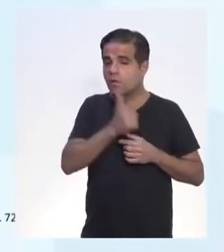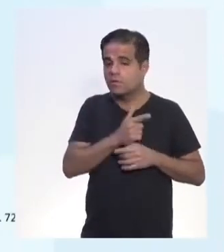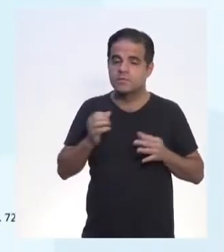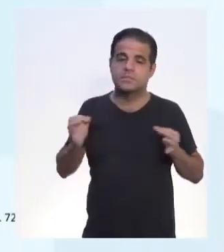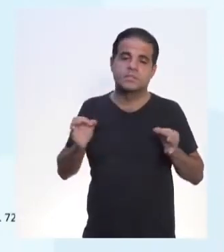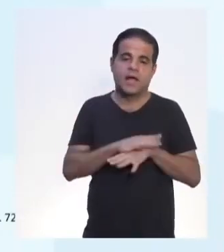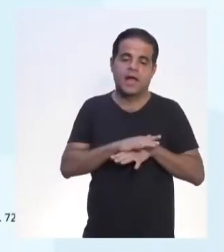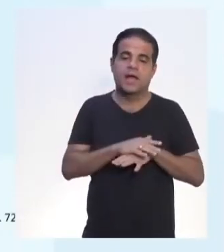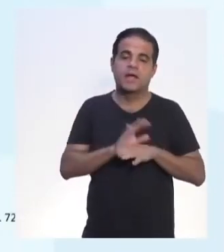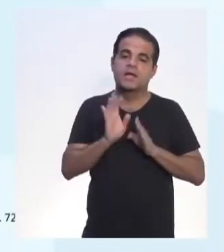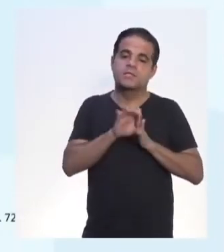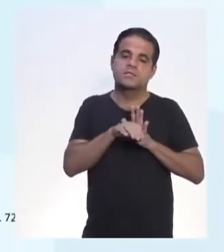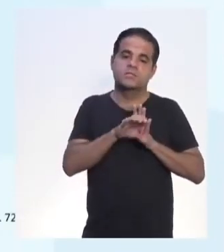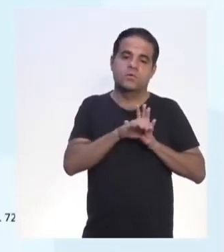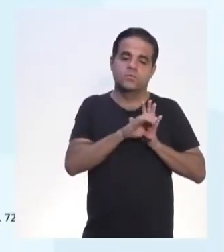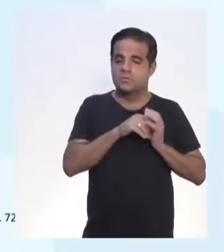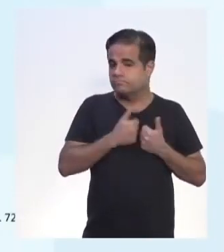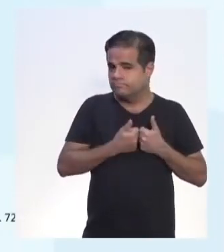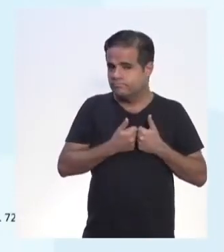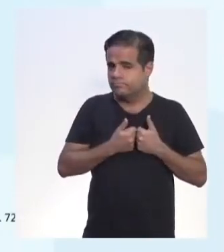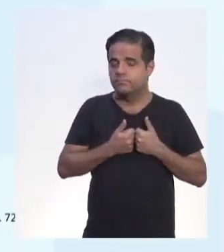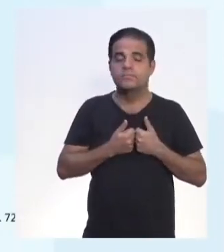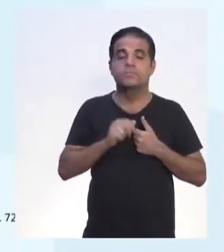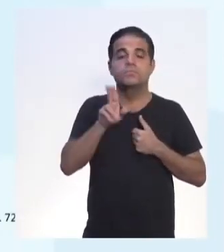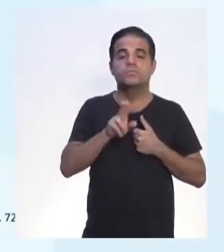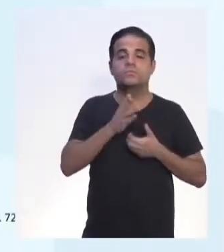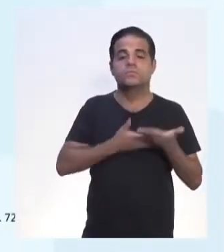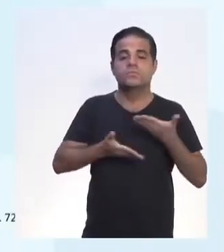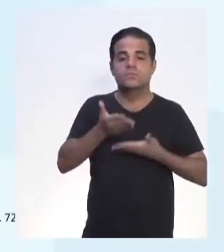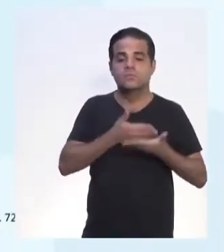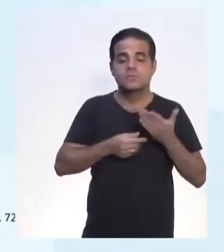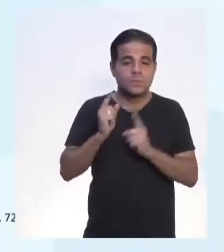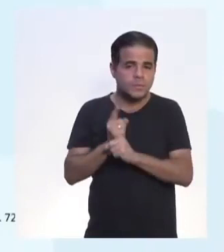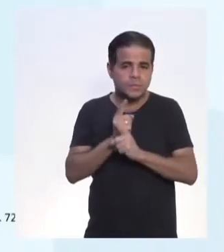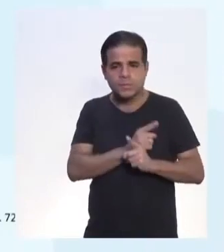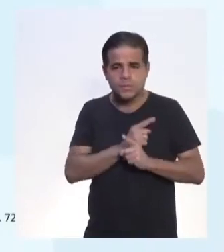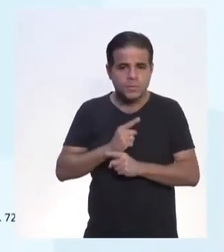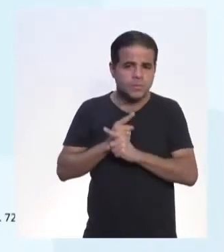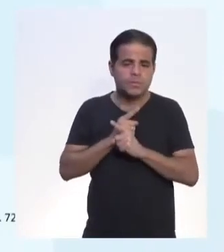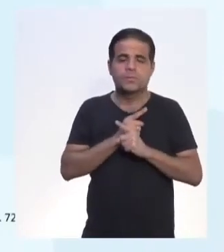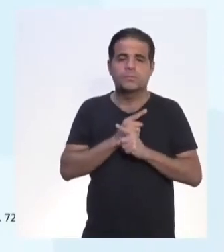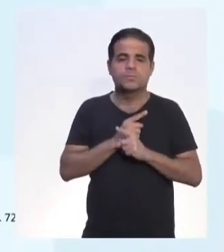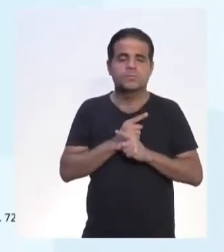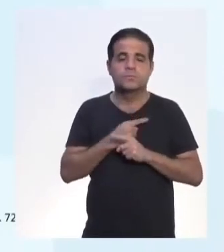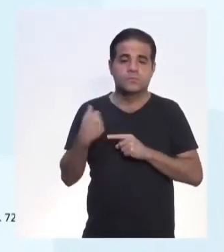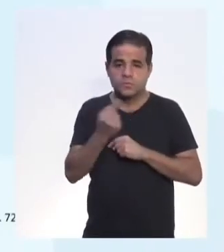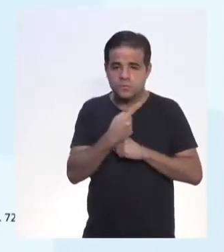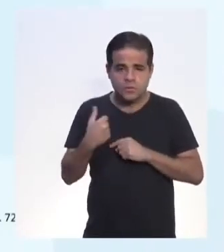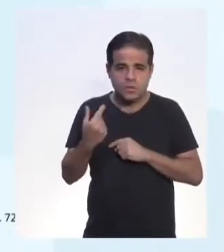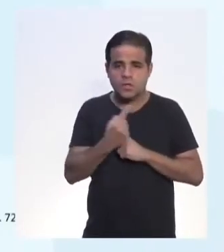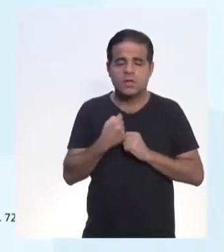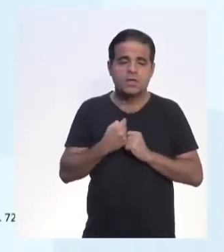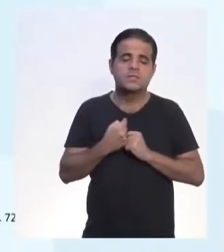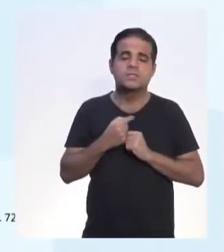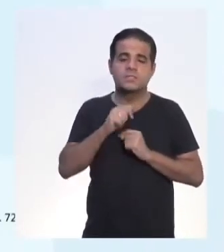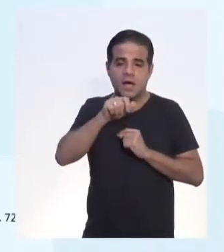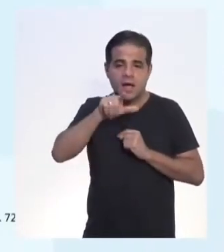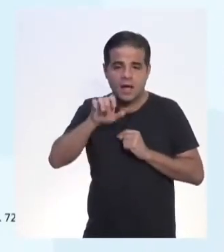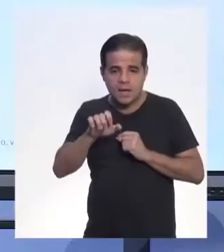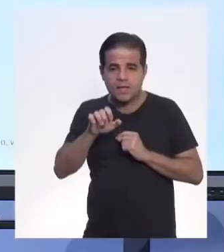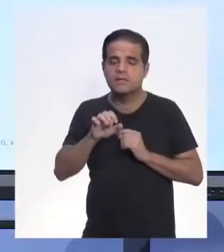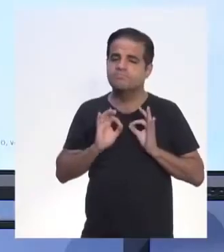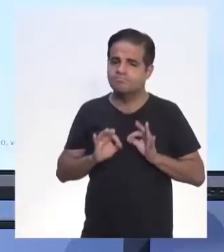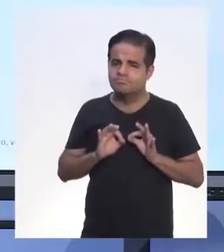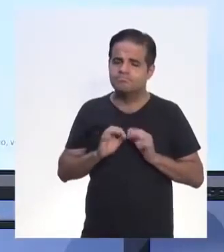formalizar esse conceito aí. Então, usando as relações descobertas por nós, digamos assim, né, Ale? Sim,